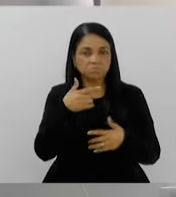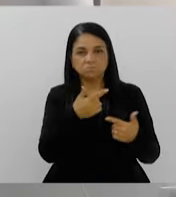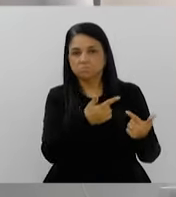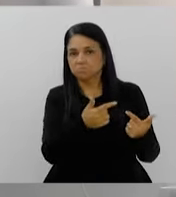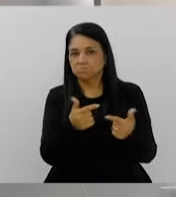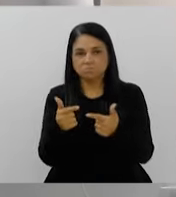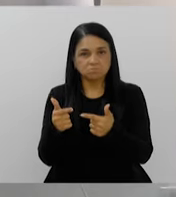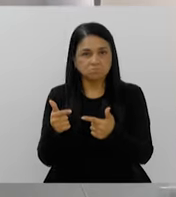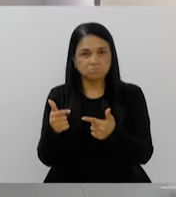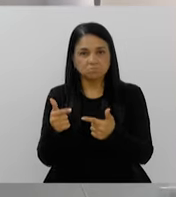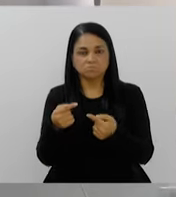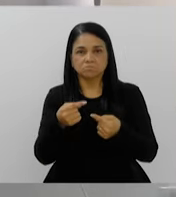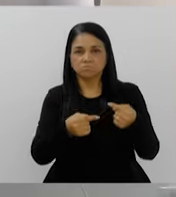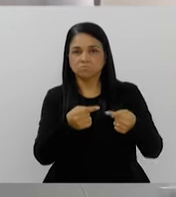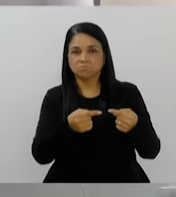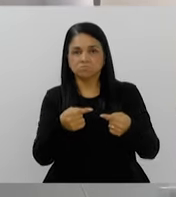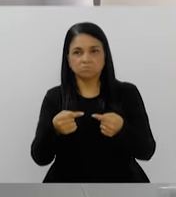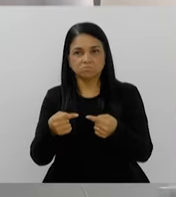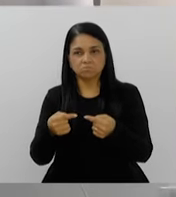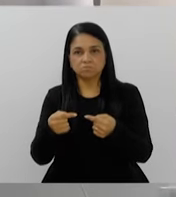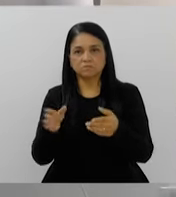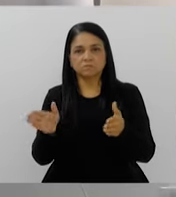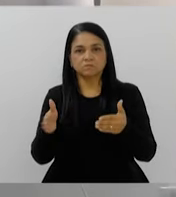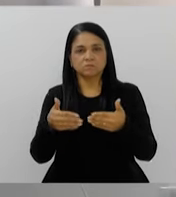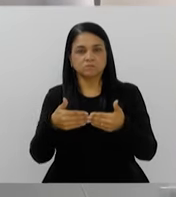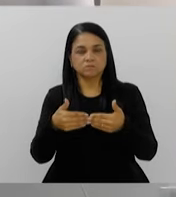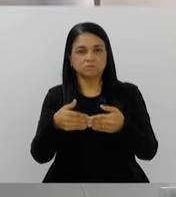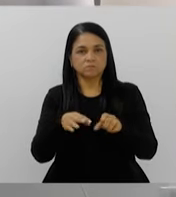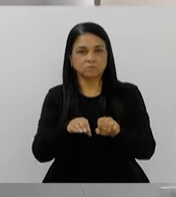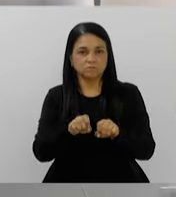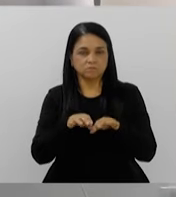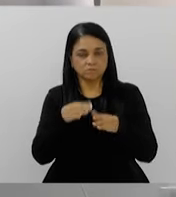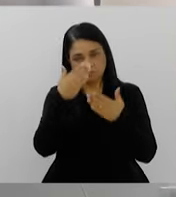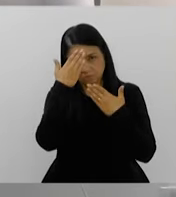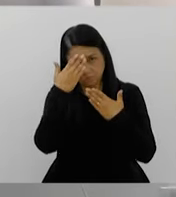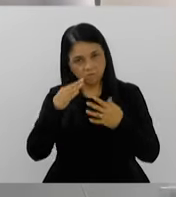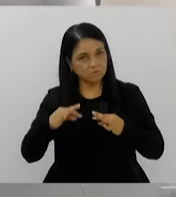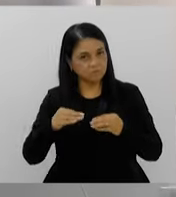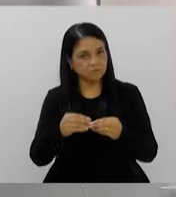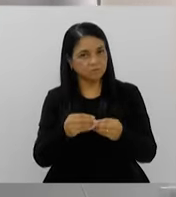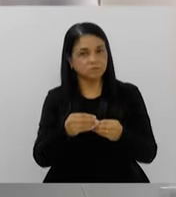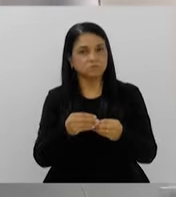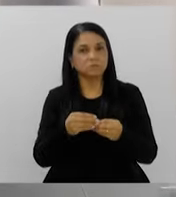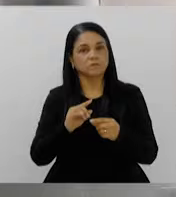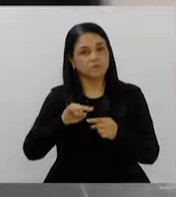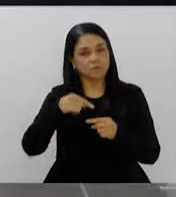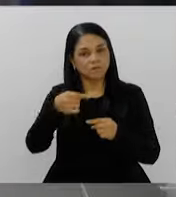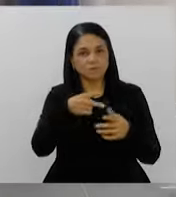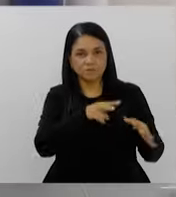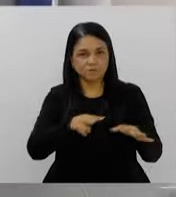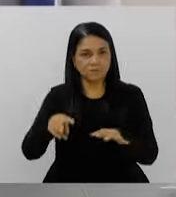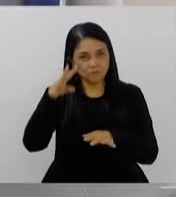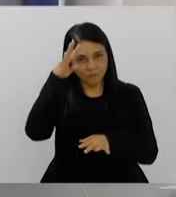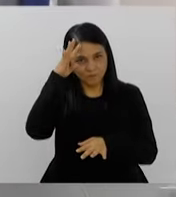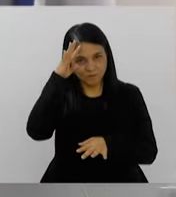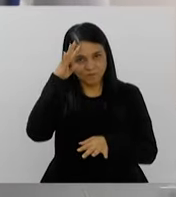havendo a deliberar. Está encerrada a sessão, agradeço a todos, convocando